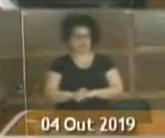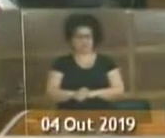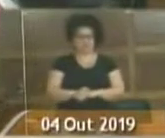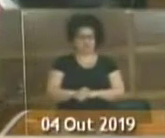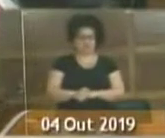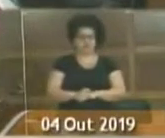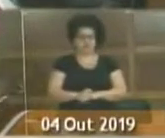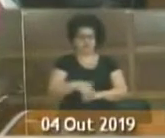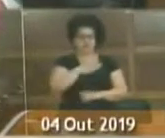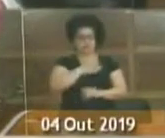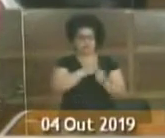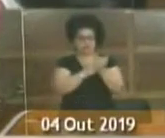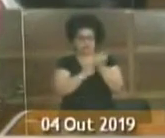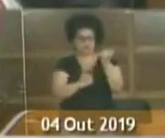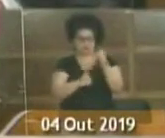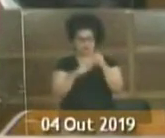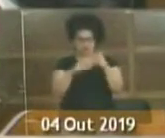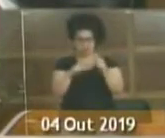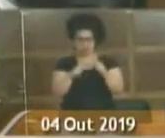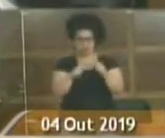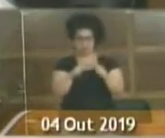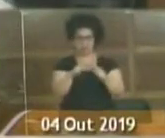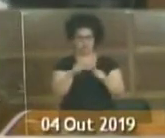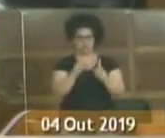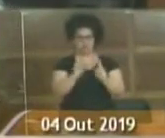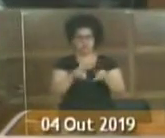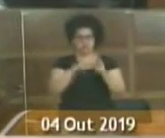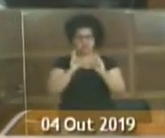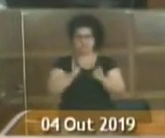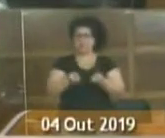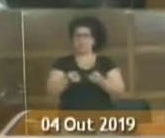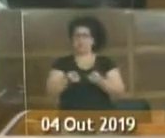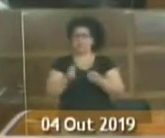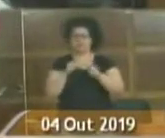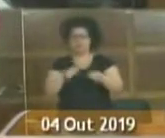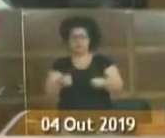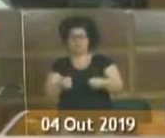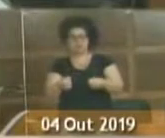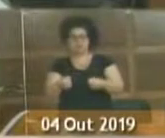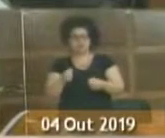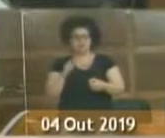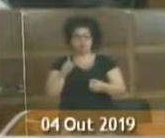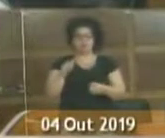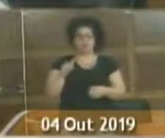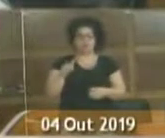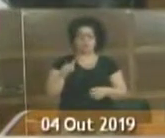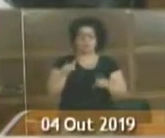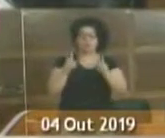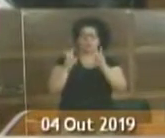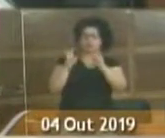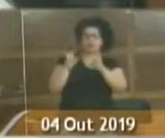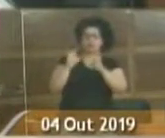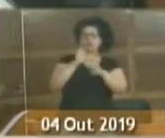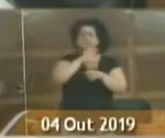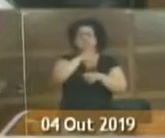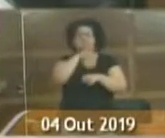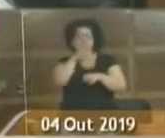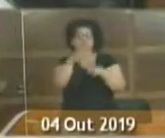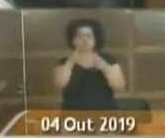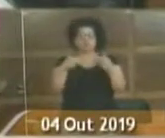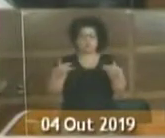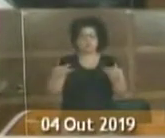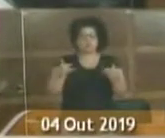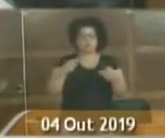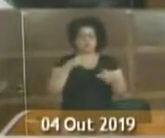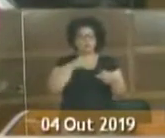a minha assessora, que toma a frente dessa parte da questão dos animais. E aí